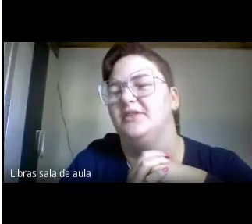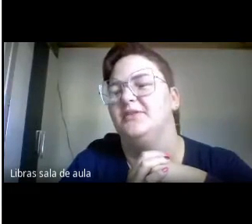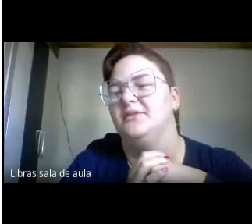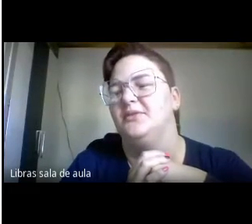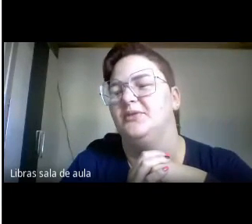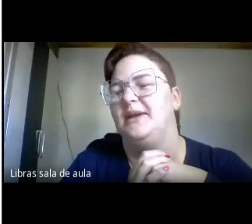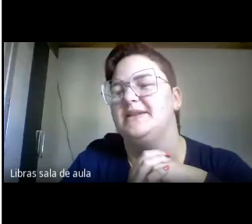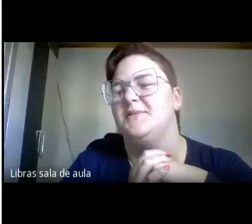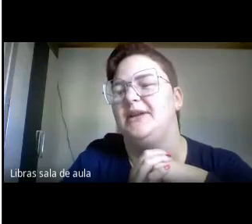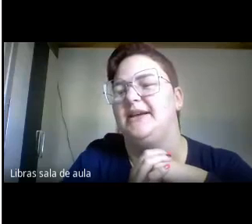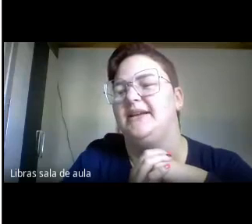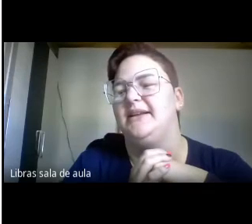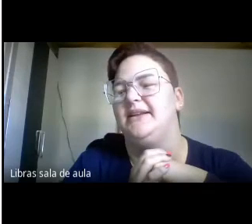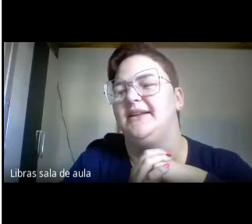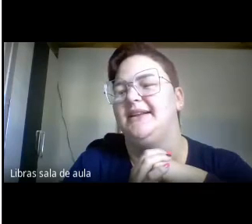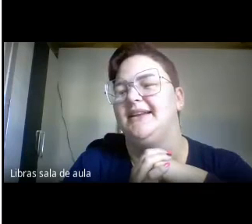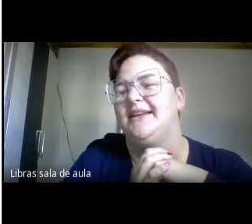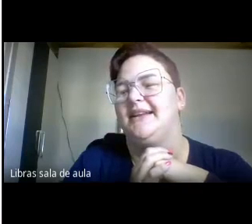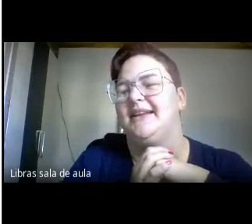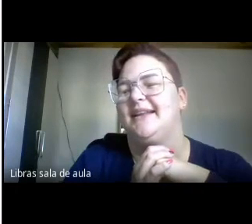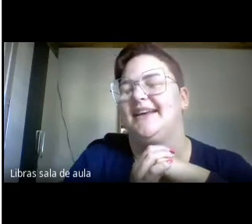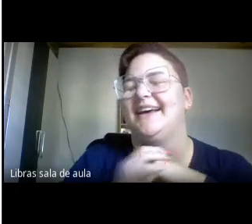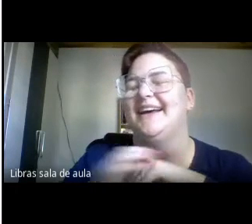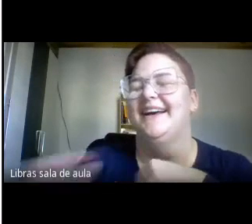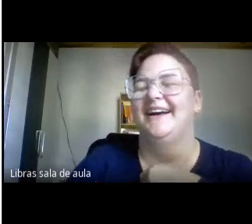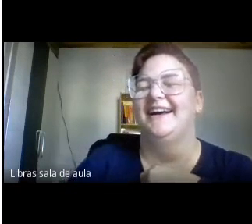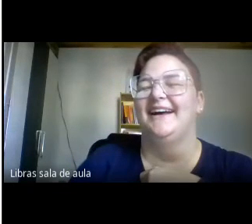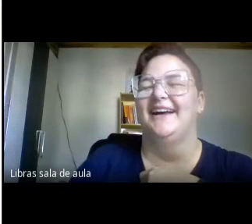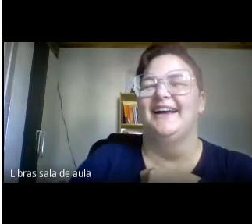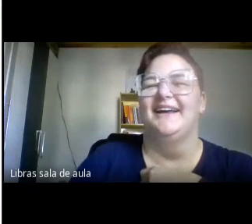Isso, tu mesma, Eliane.